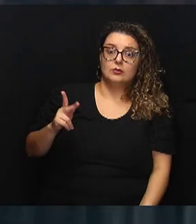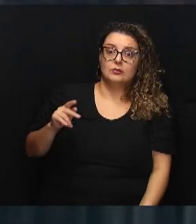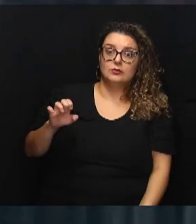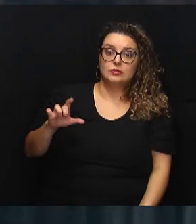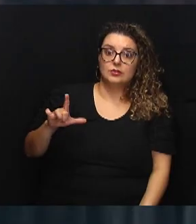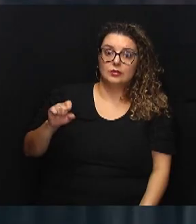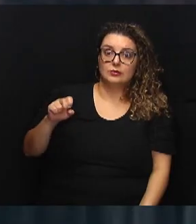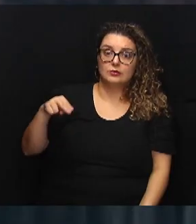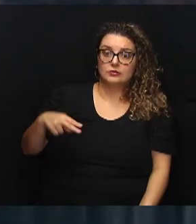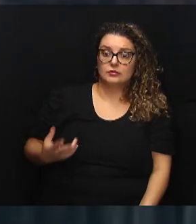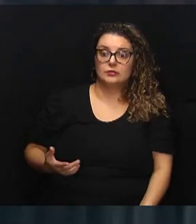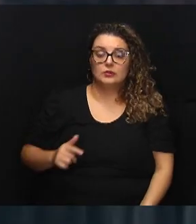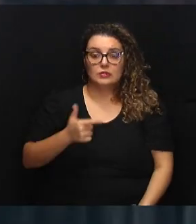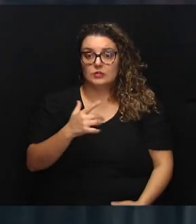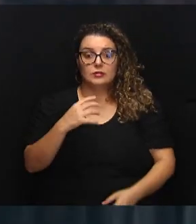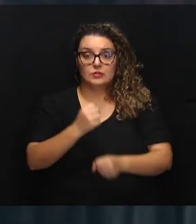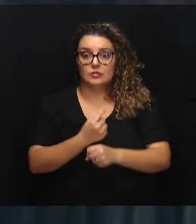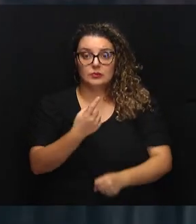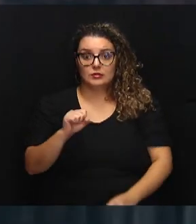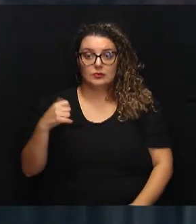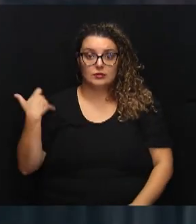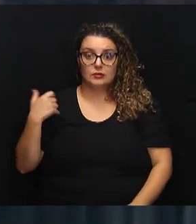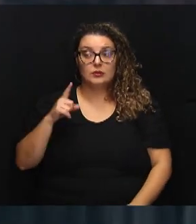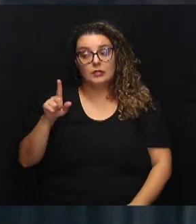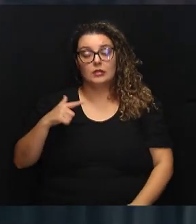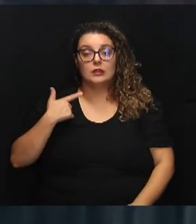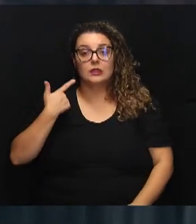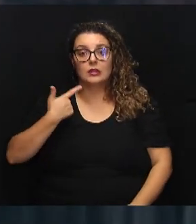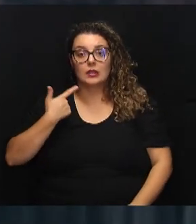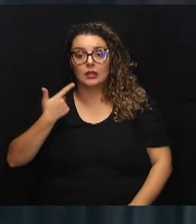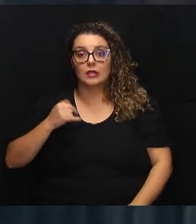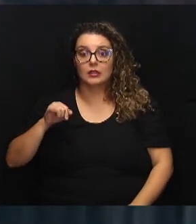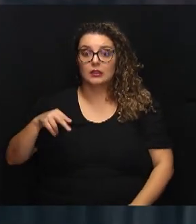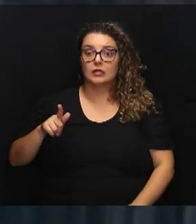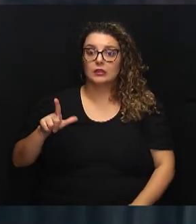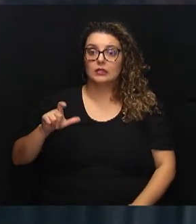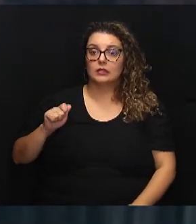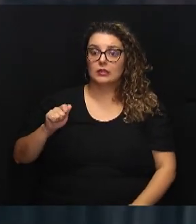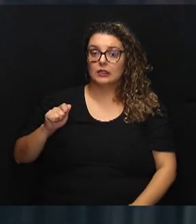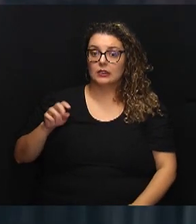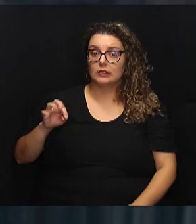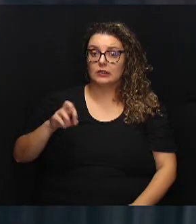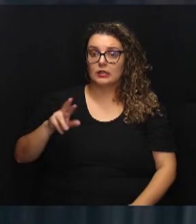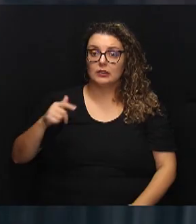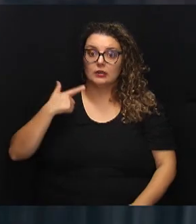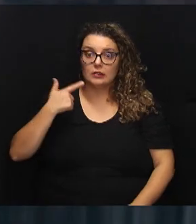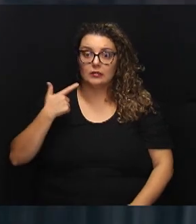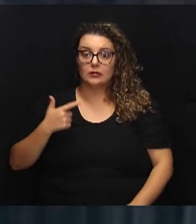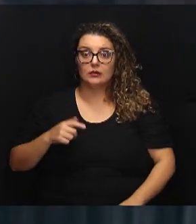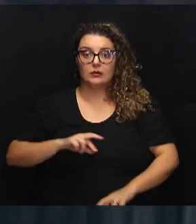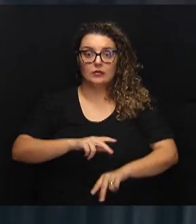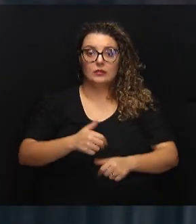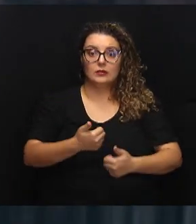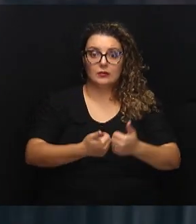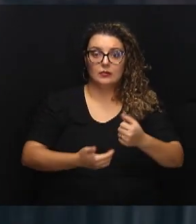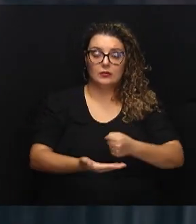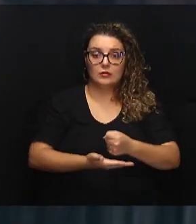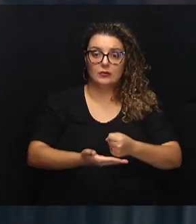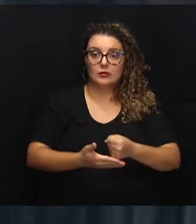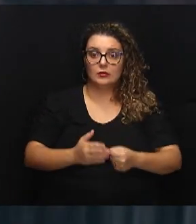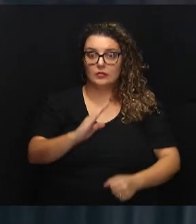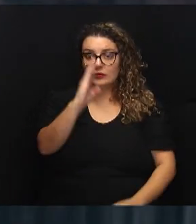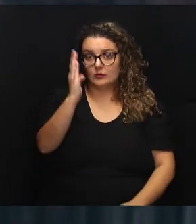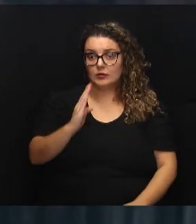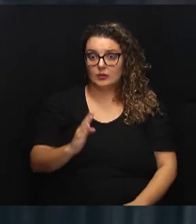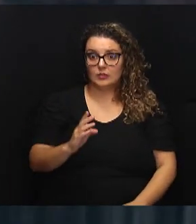Mal completou 18 e já vai para o Chelsea da Inglaterra. E muitos jogadores da base de qualquer clube do Brasil, eles